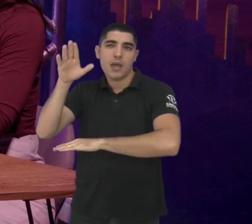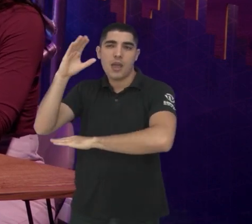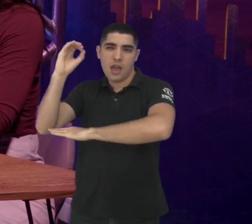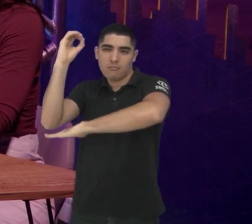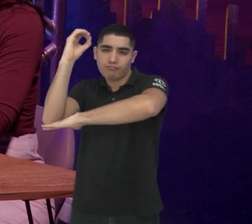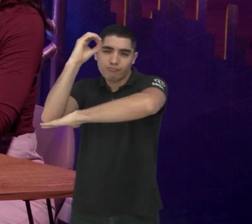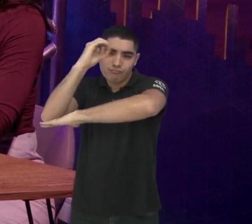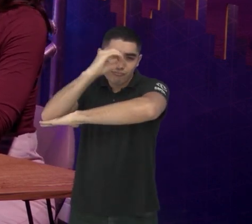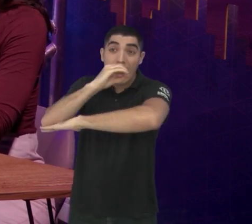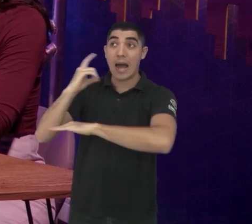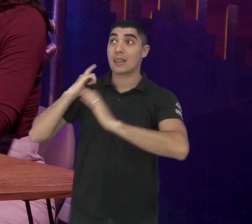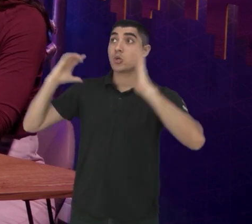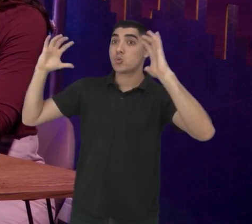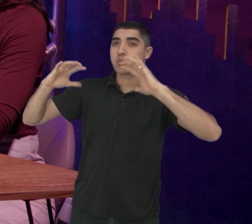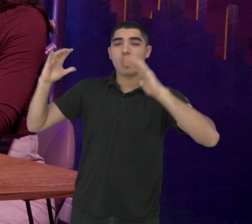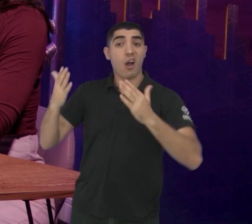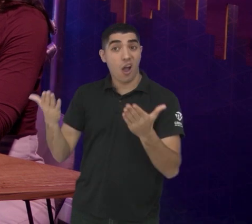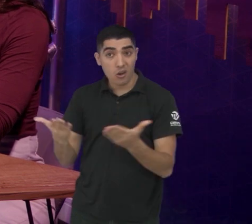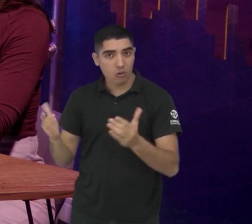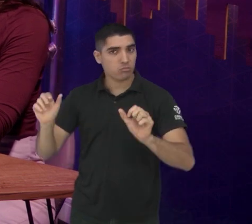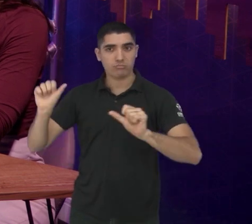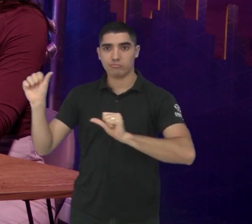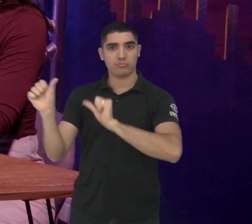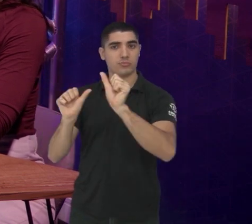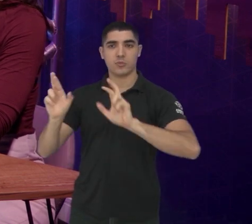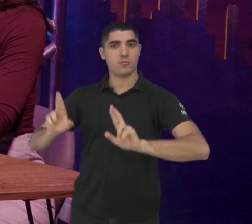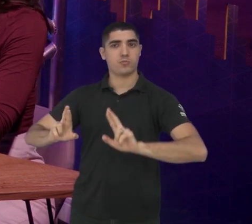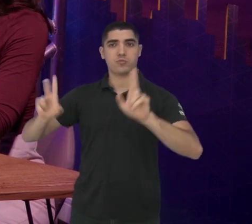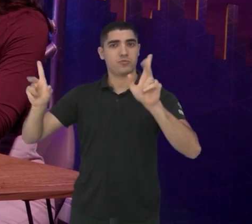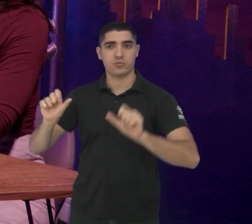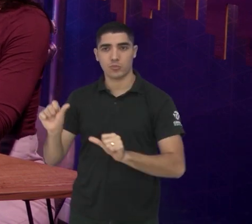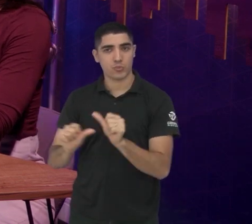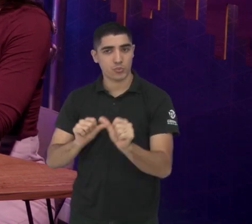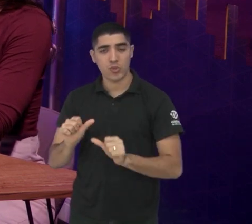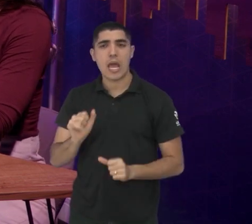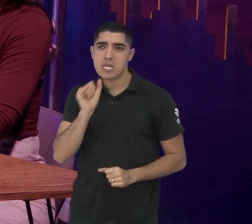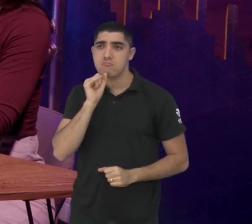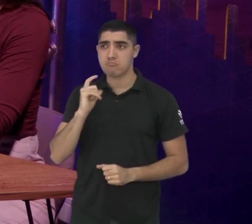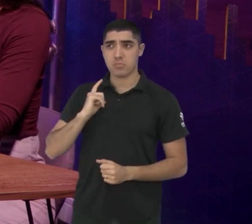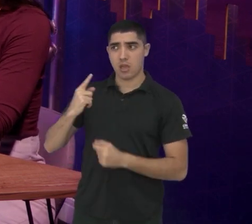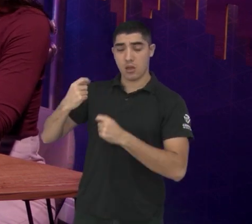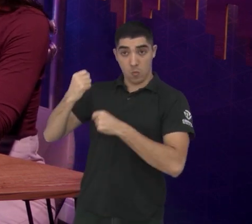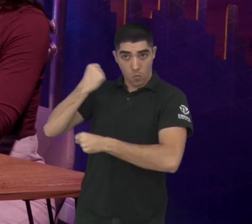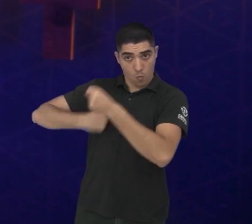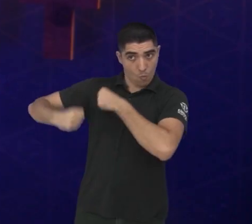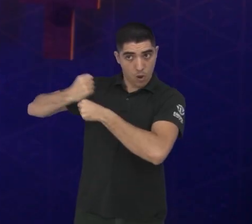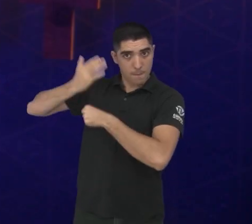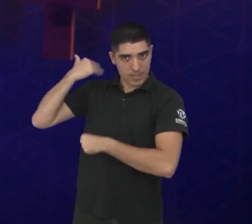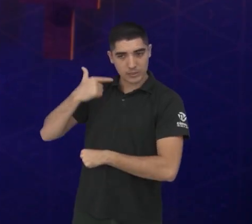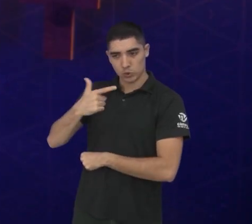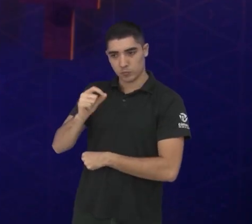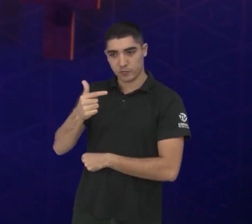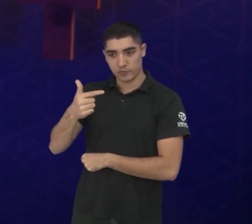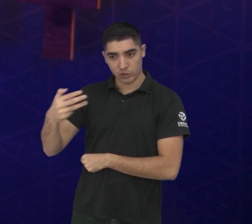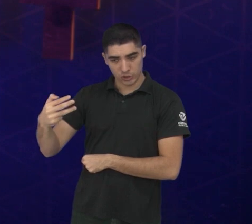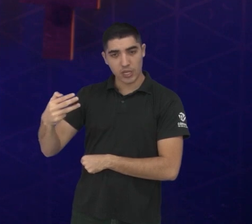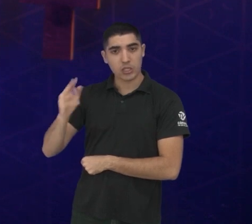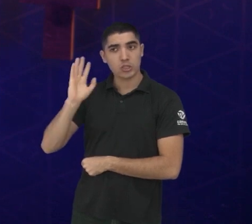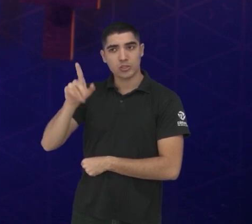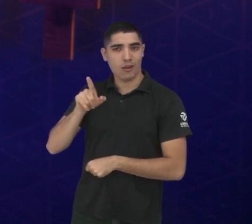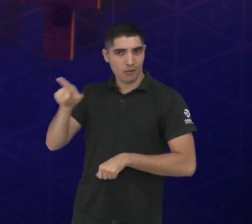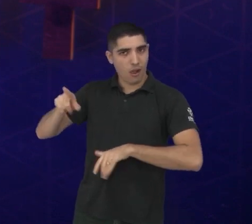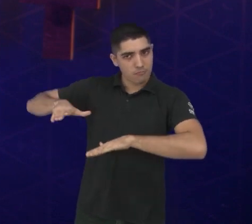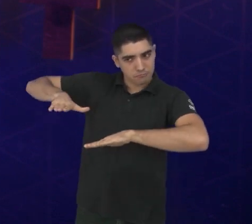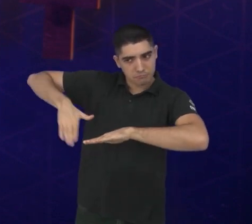no fim da tarde, mais controladas. Hoje não está bem assim. A gente teve eventos recentes, ano passado, em